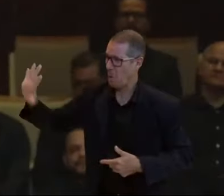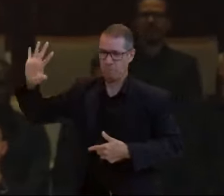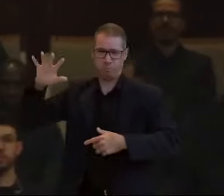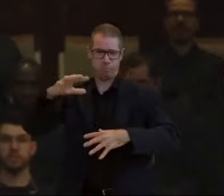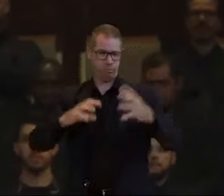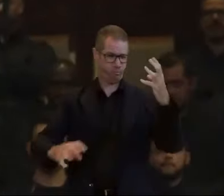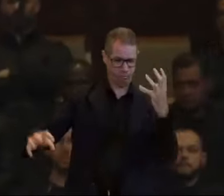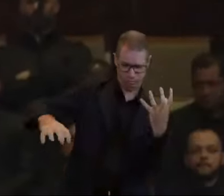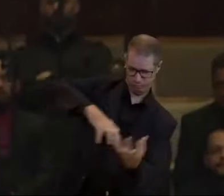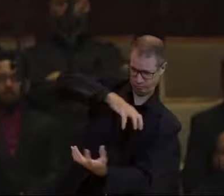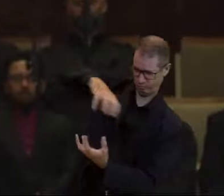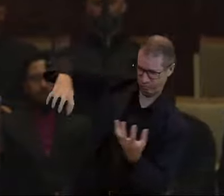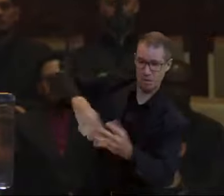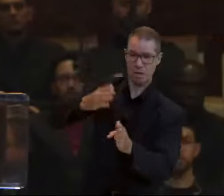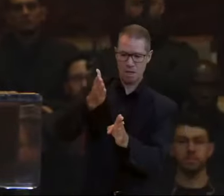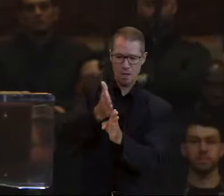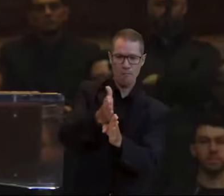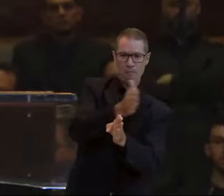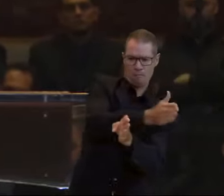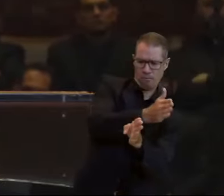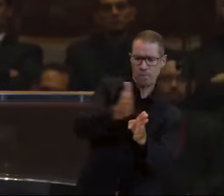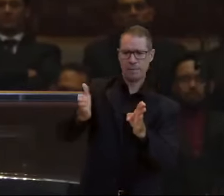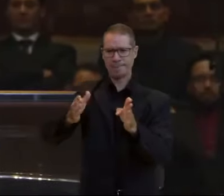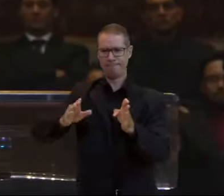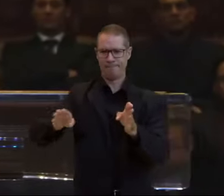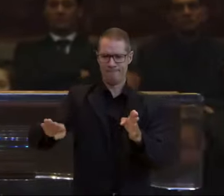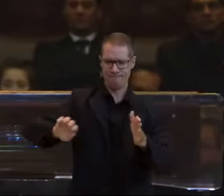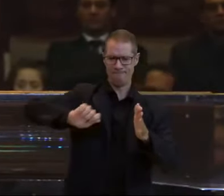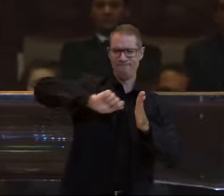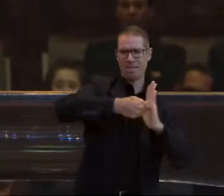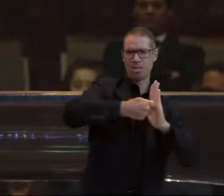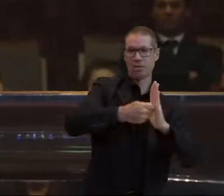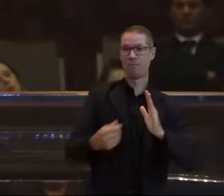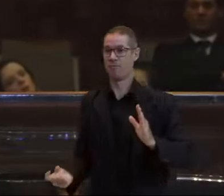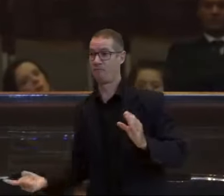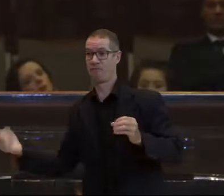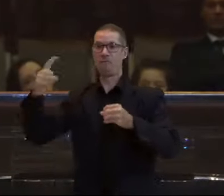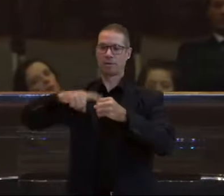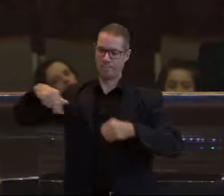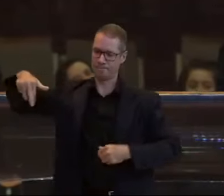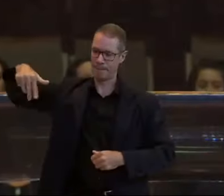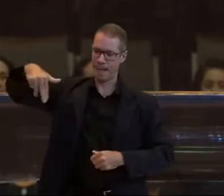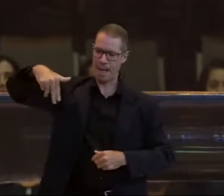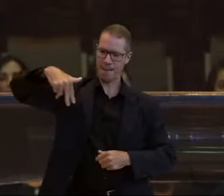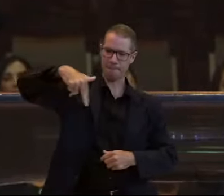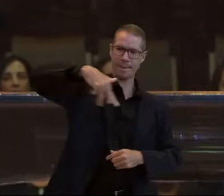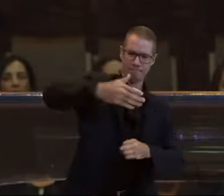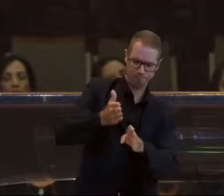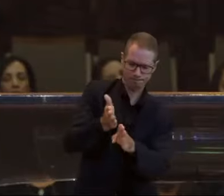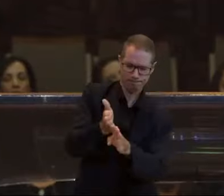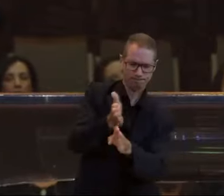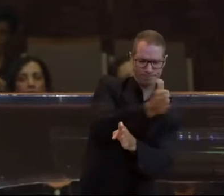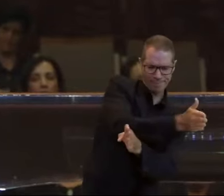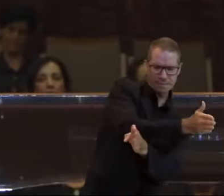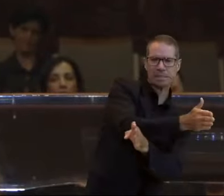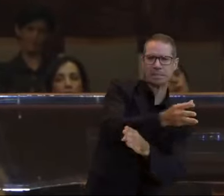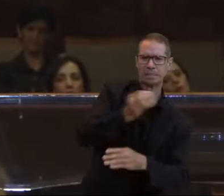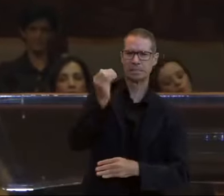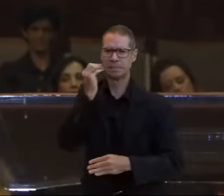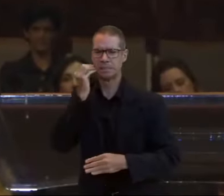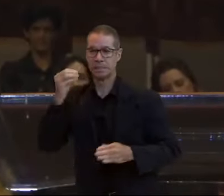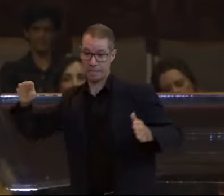as fronteiras foram fechadas, e a gente tinha que voltar a pé, cruzando a pé a fronteira, para